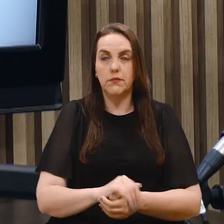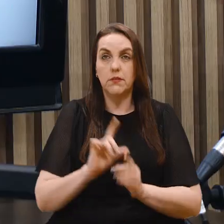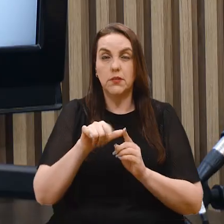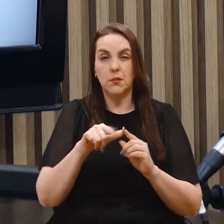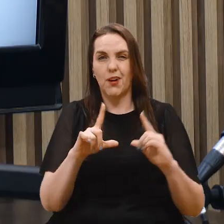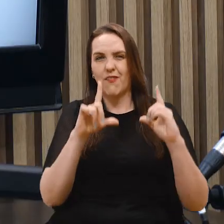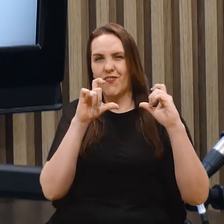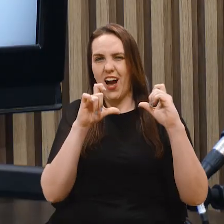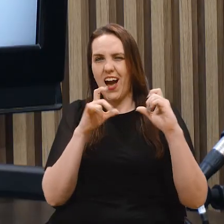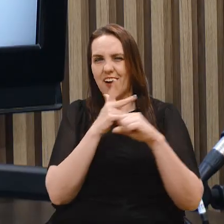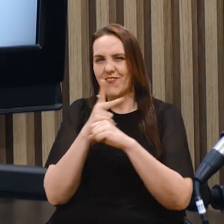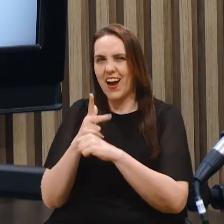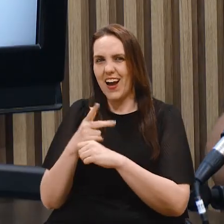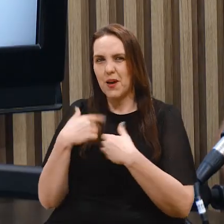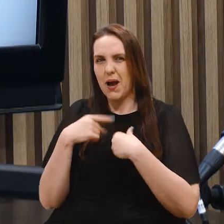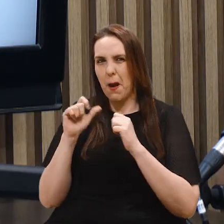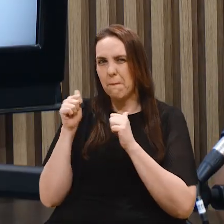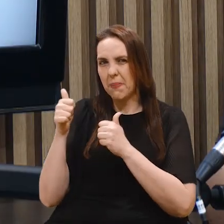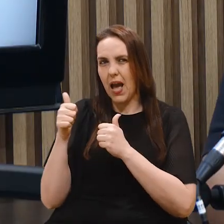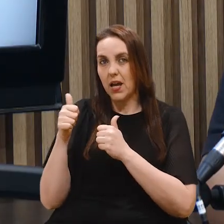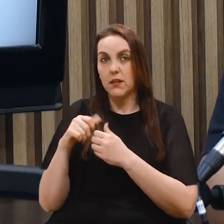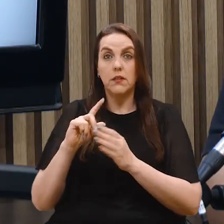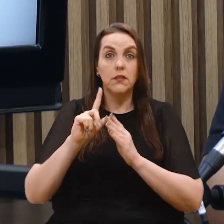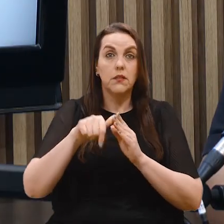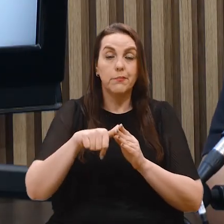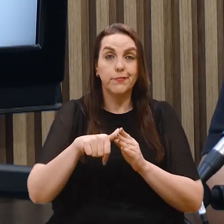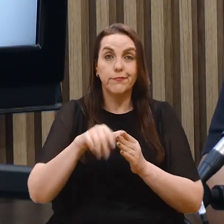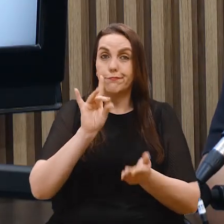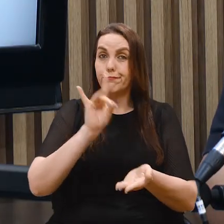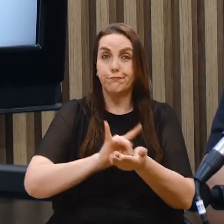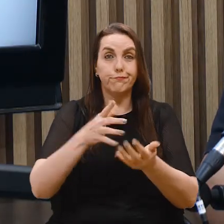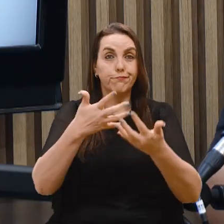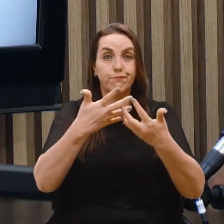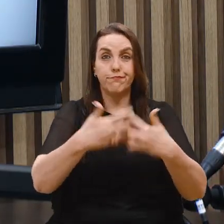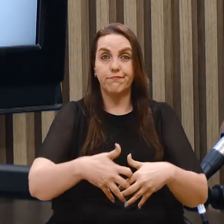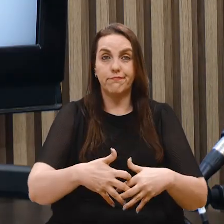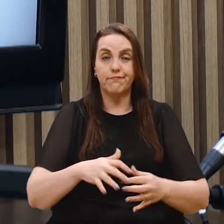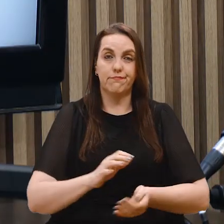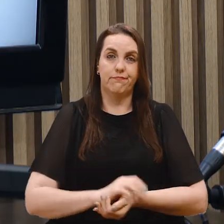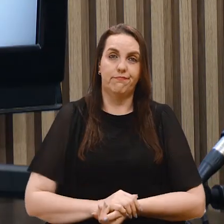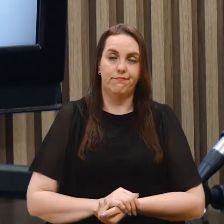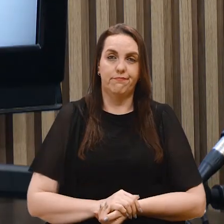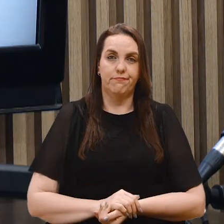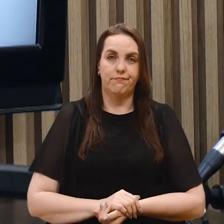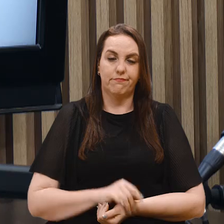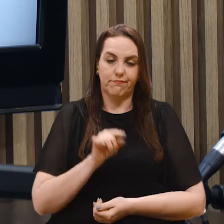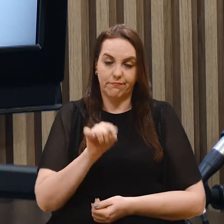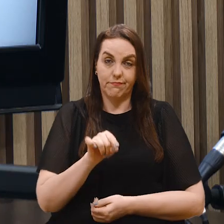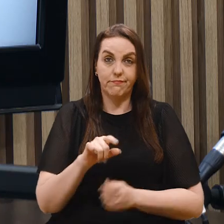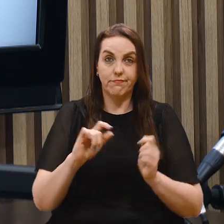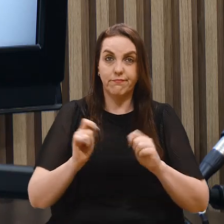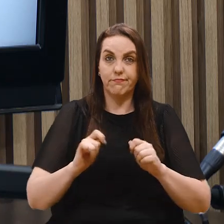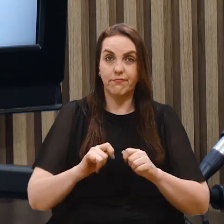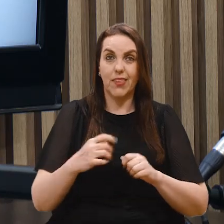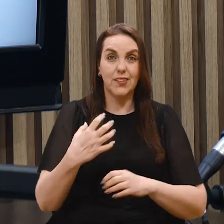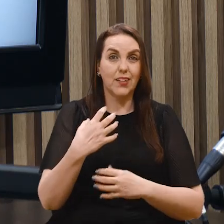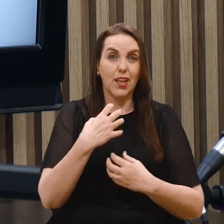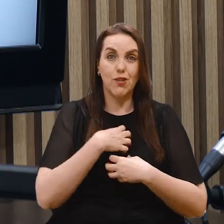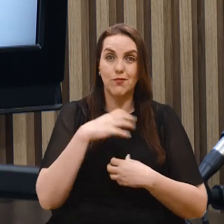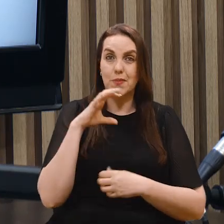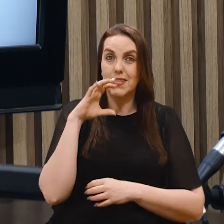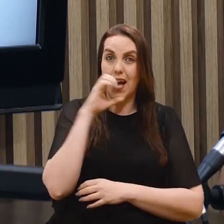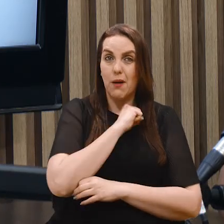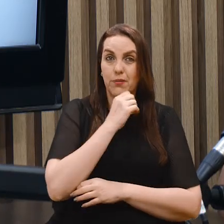foto, faz um vídeo e efetivamente não funciona. Né? aquilo ali poderia ser de uma forma